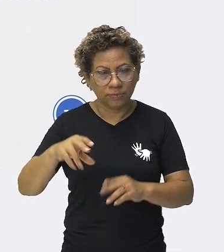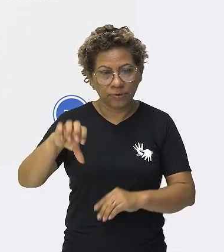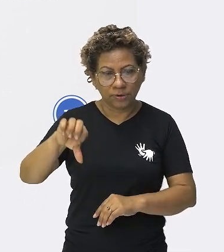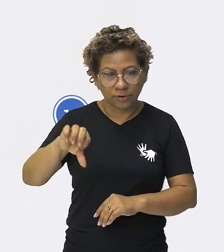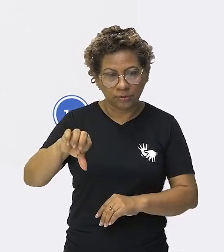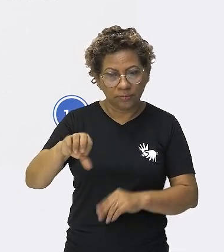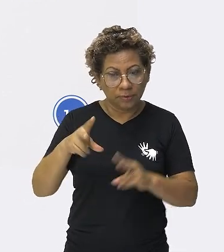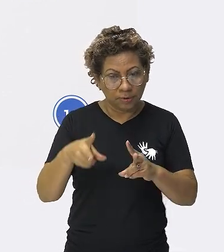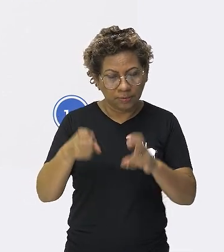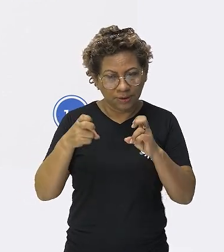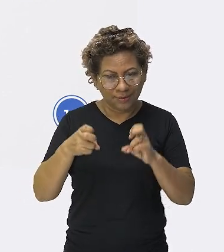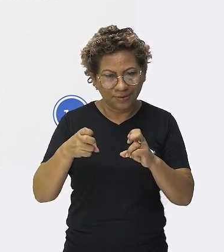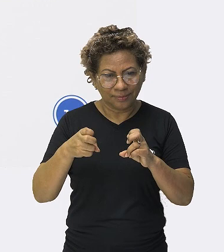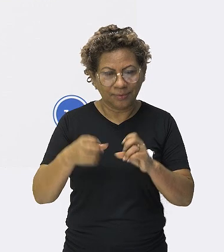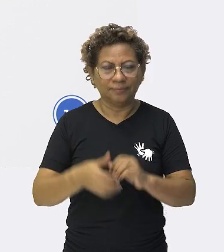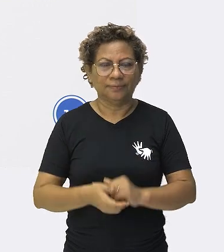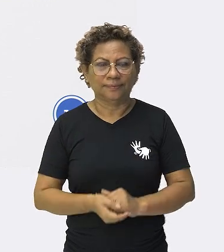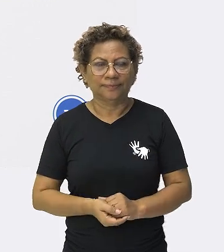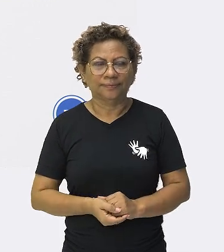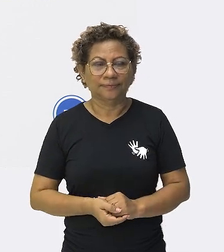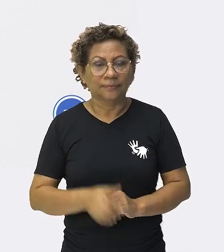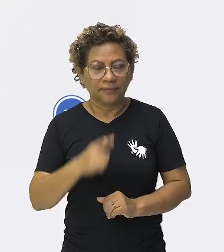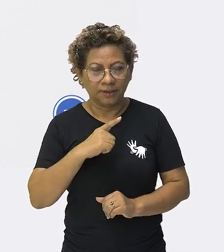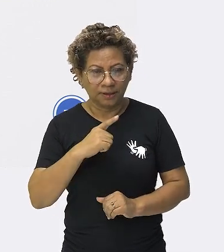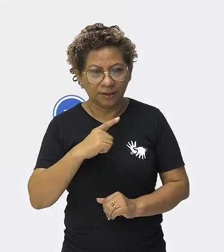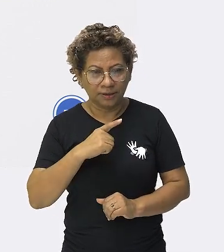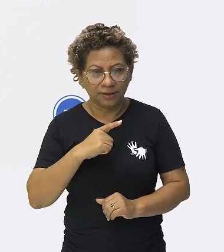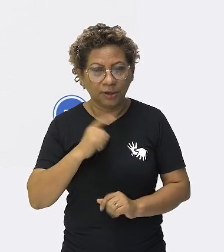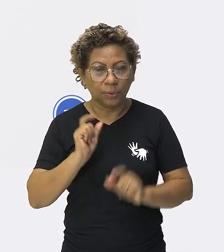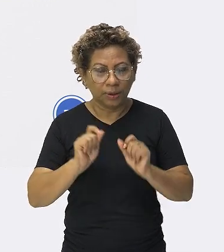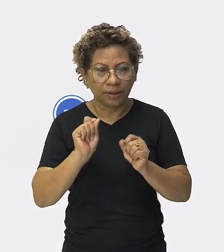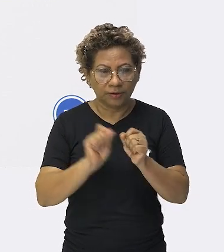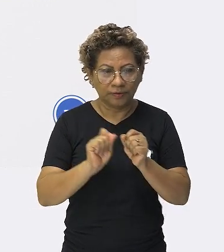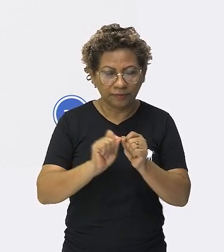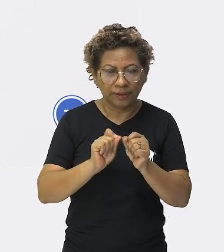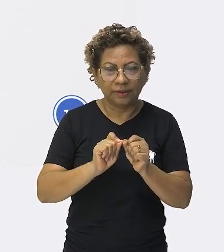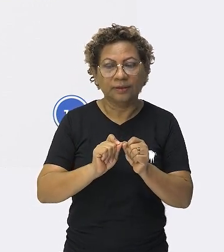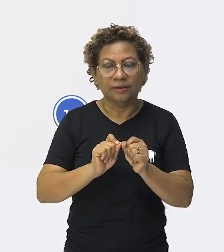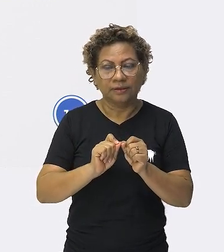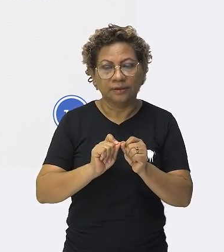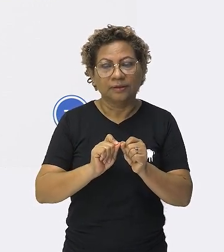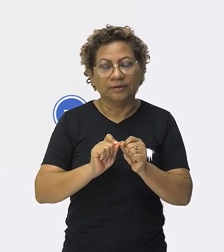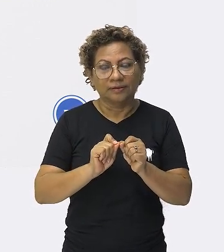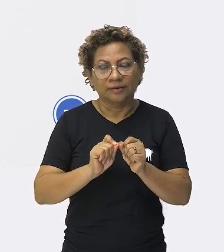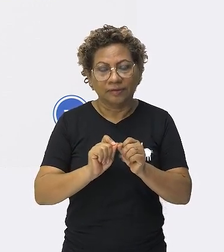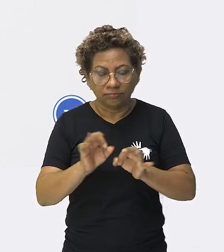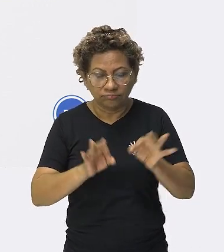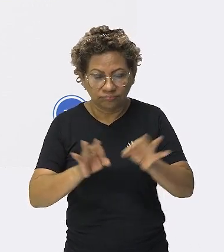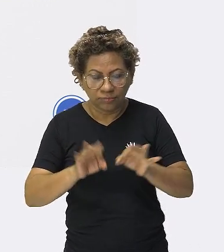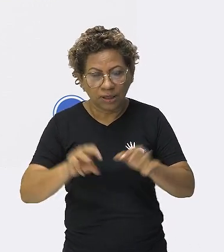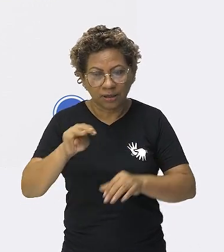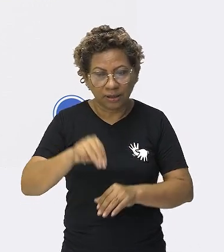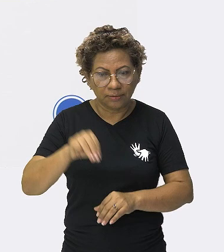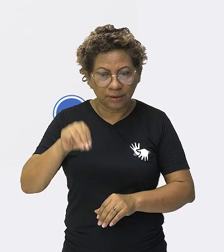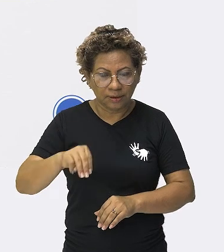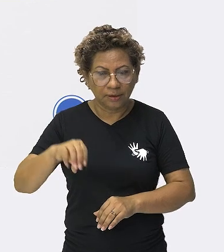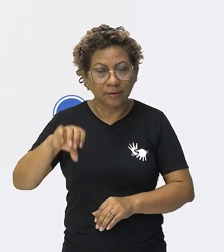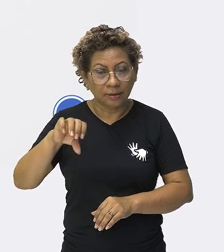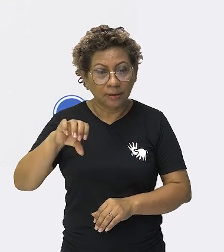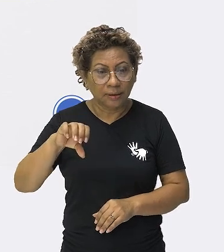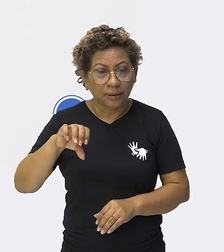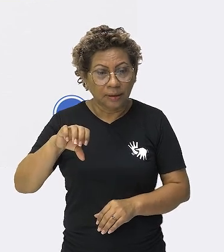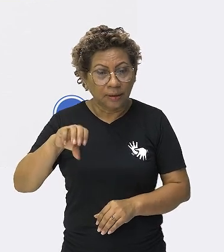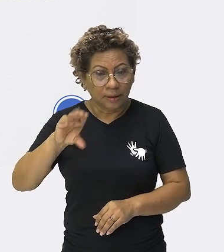as frações nós temos um sinal de subtração. Então, nesse caso, nós temos que tirar o MMC. MMC de 9 e